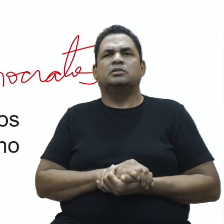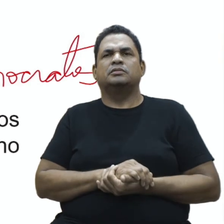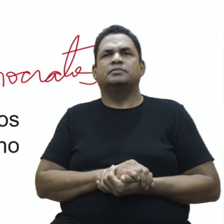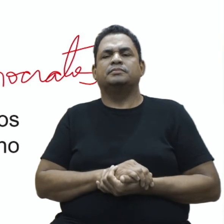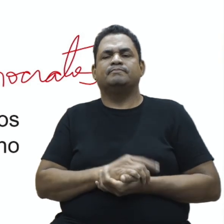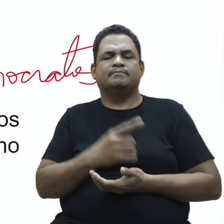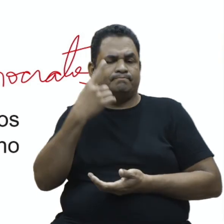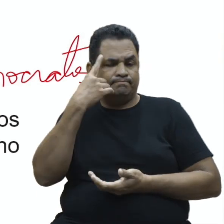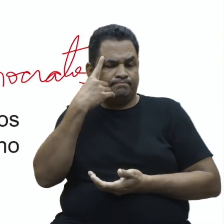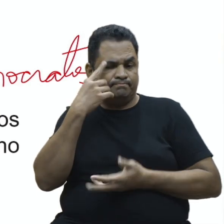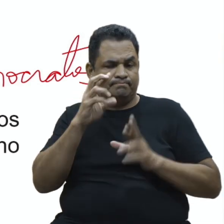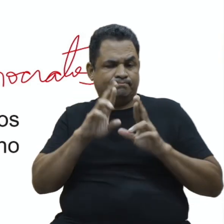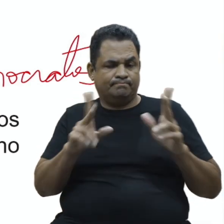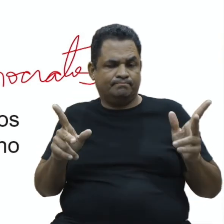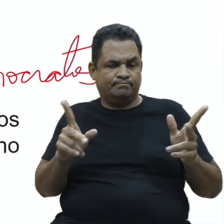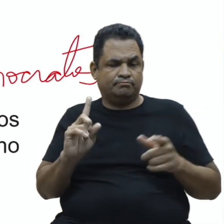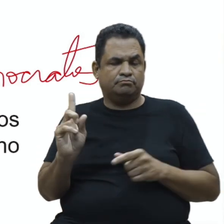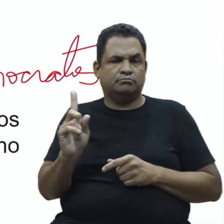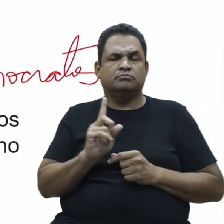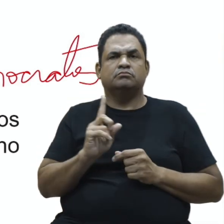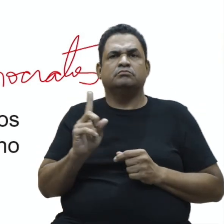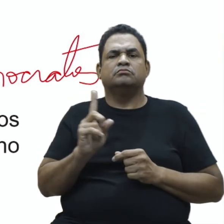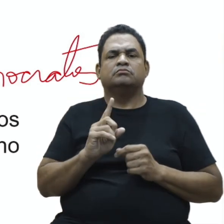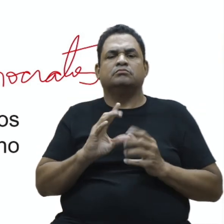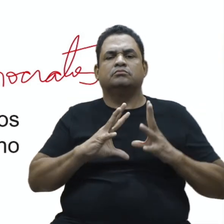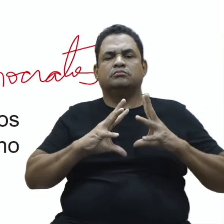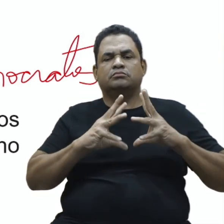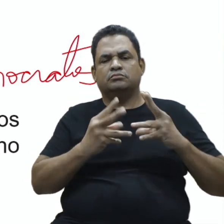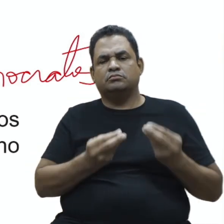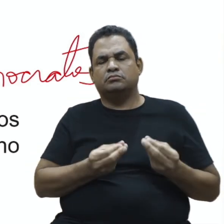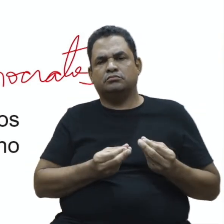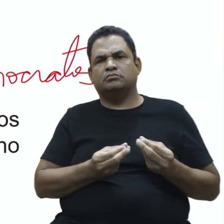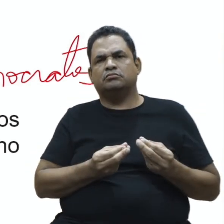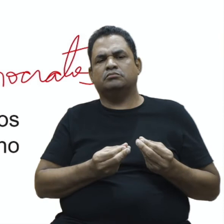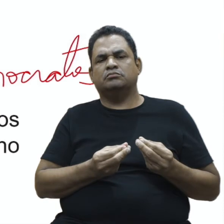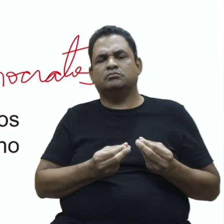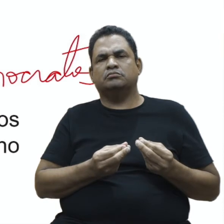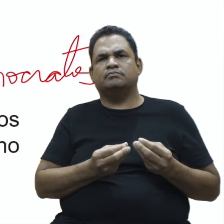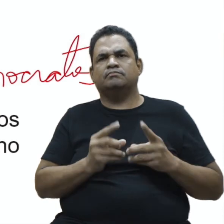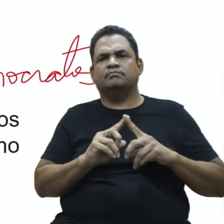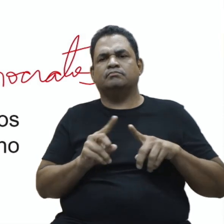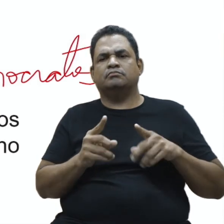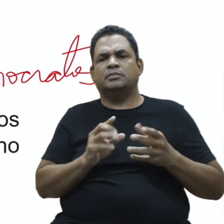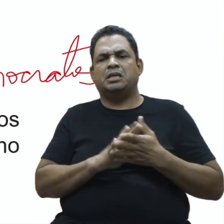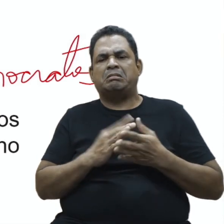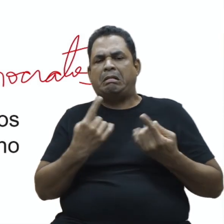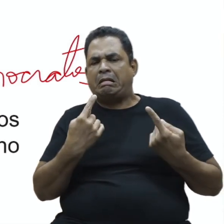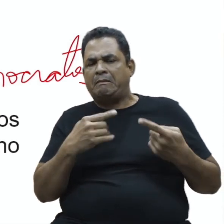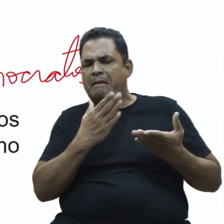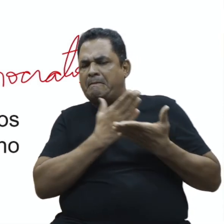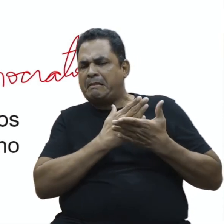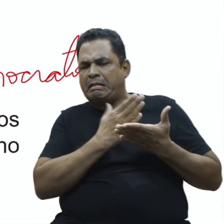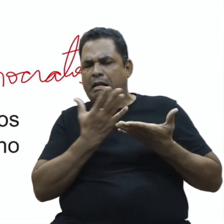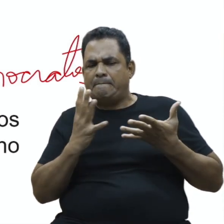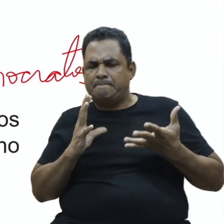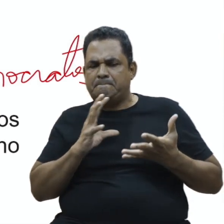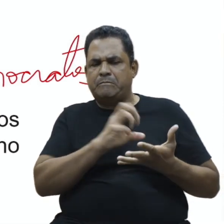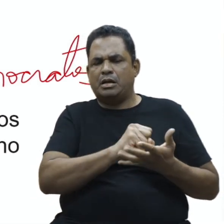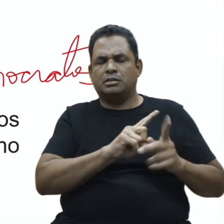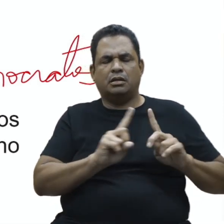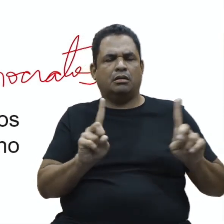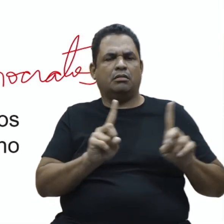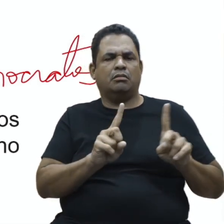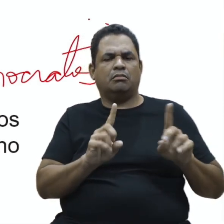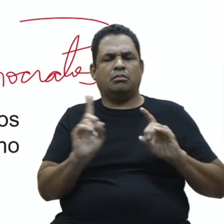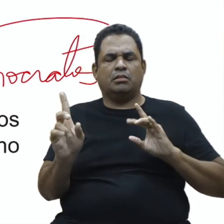pensam diferentes, não são totalmente... mas também um não quer destruir o outro, o legal é isso, né?